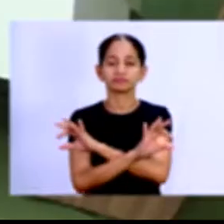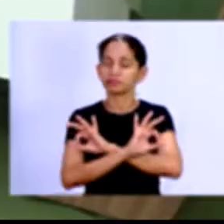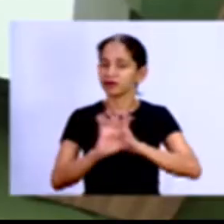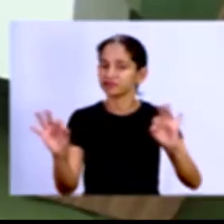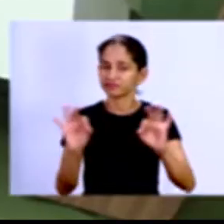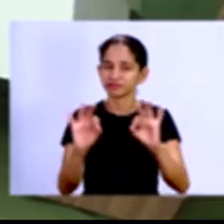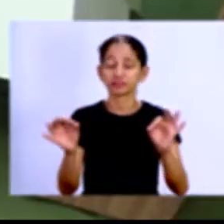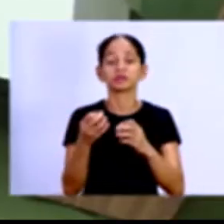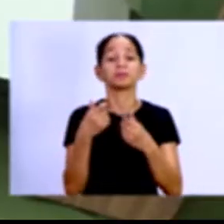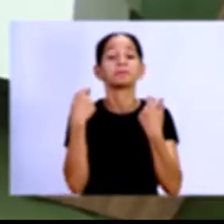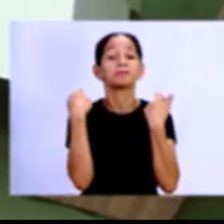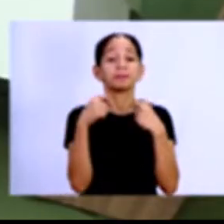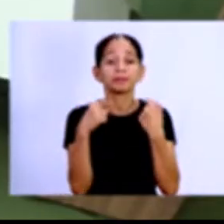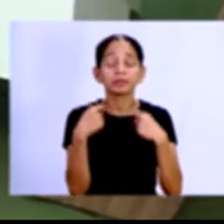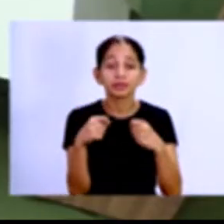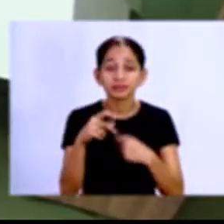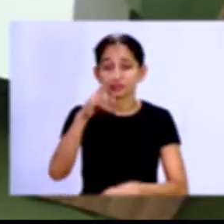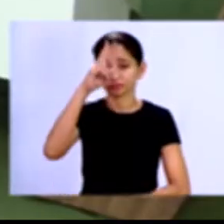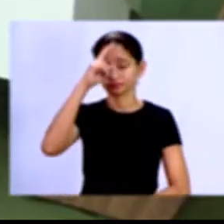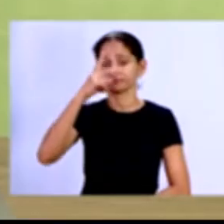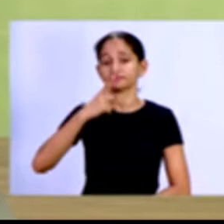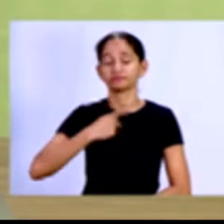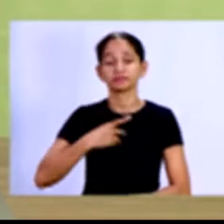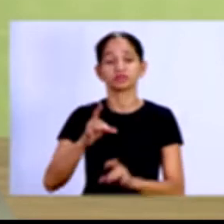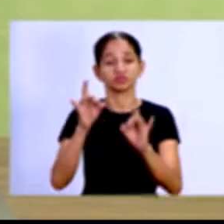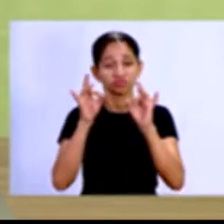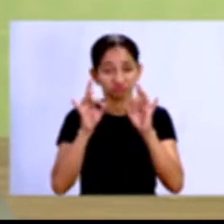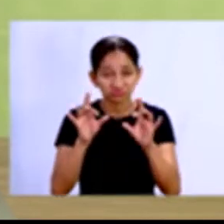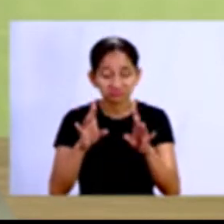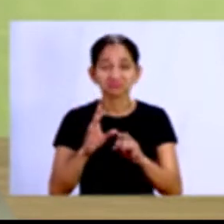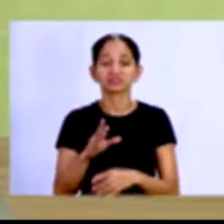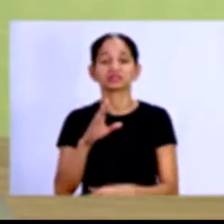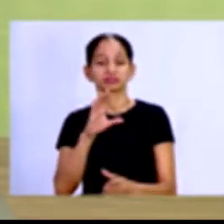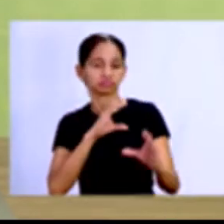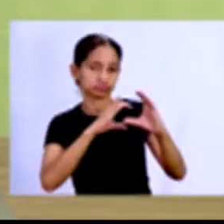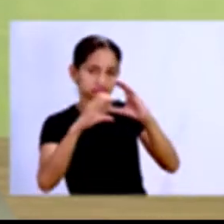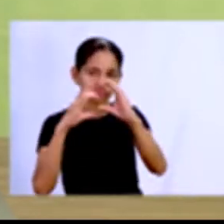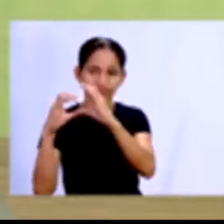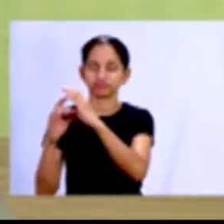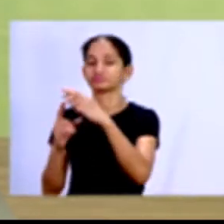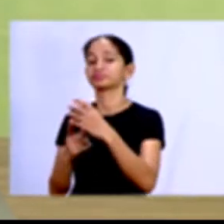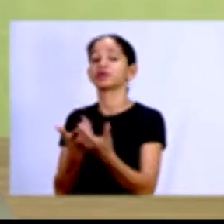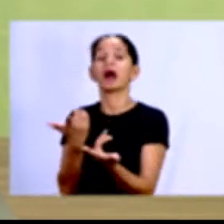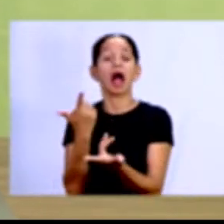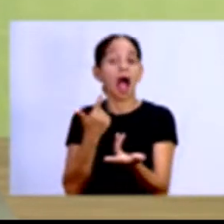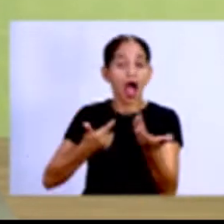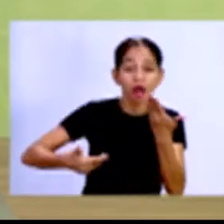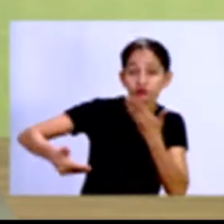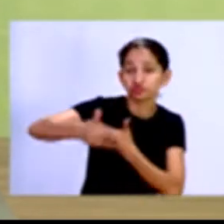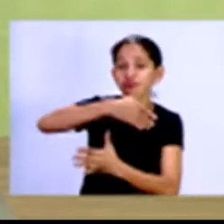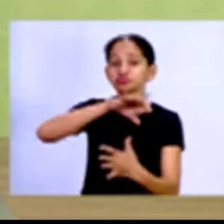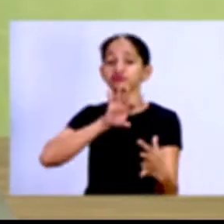aluno EAD, ele tem que ser um aluno autônomo, interativo, comunicativo, Cooperativo,